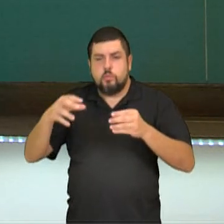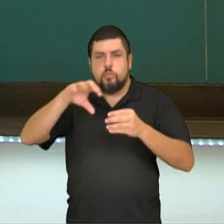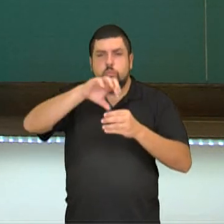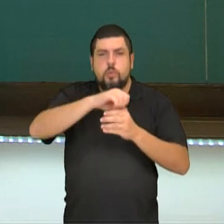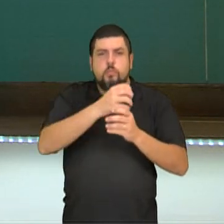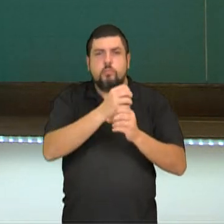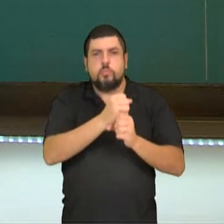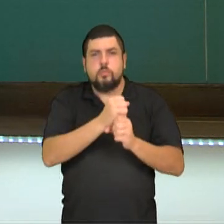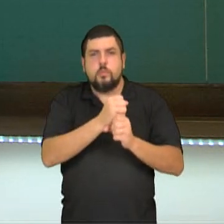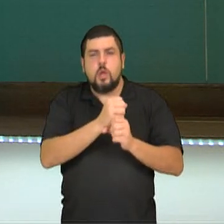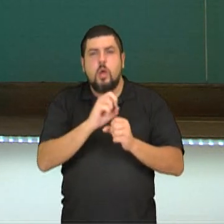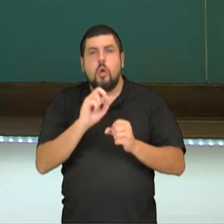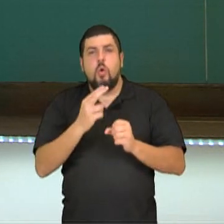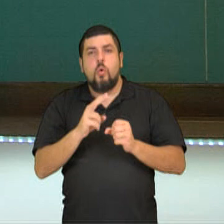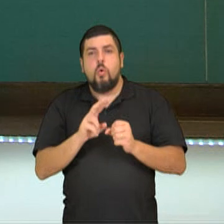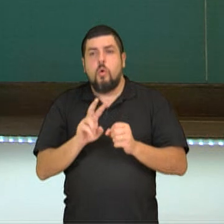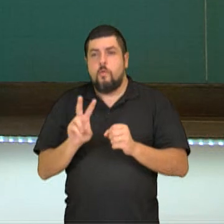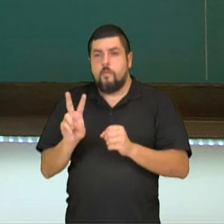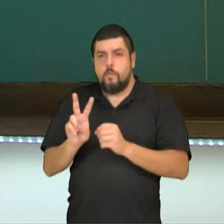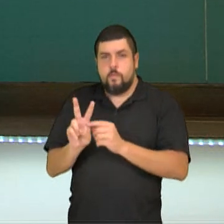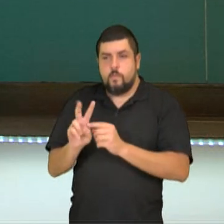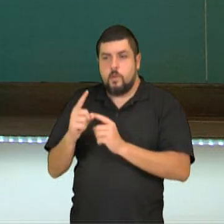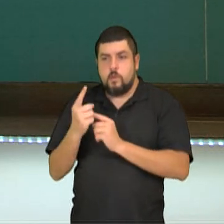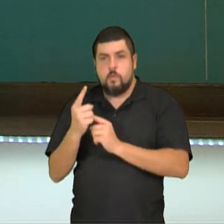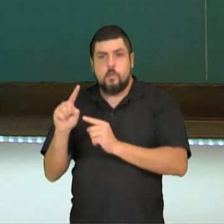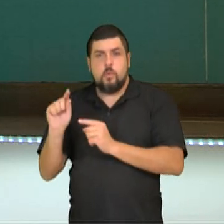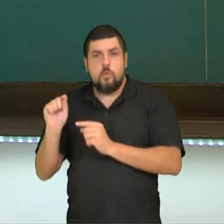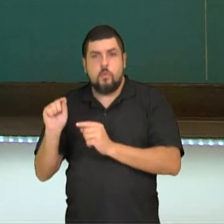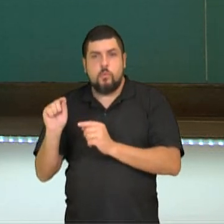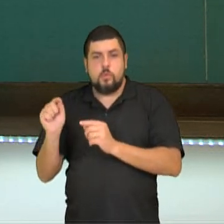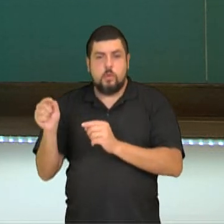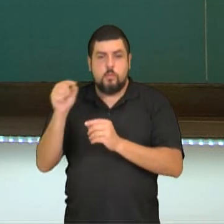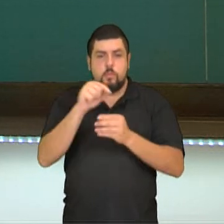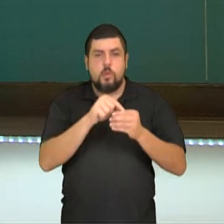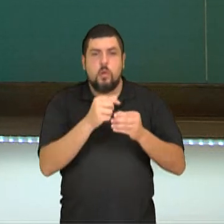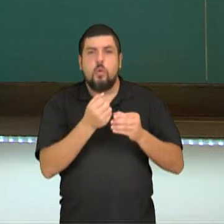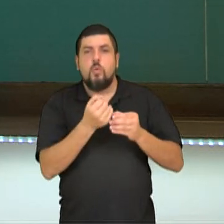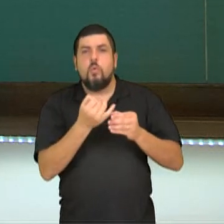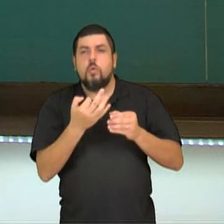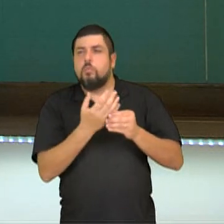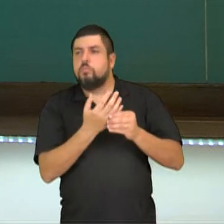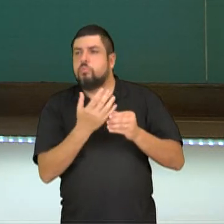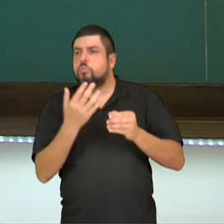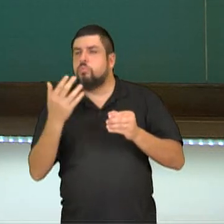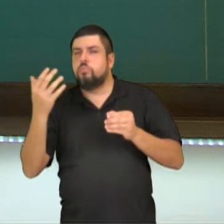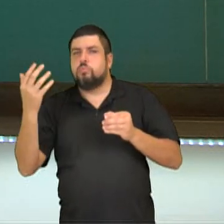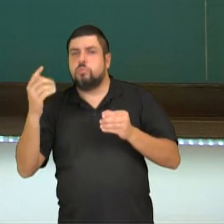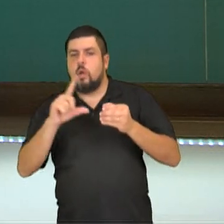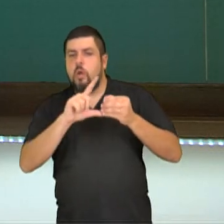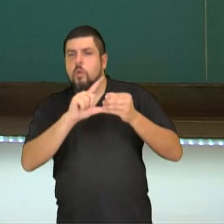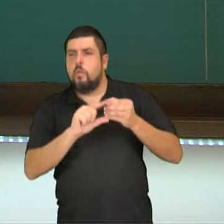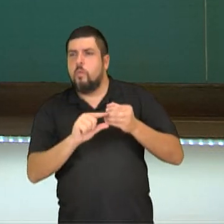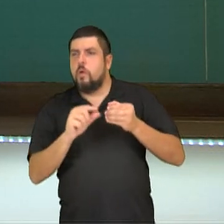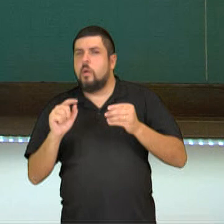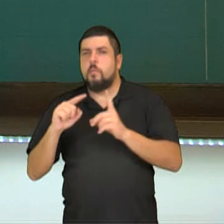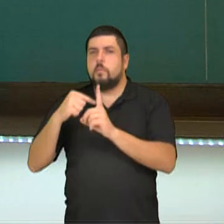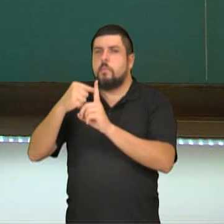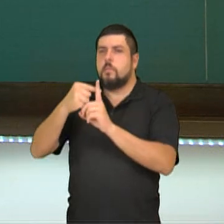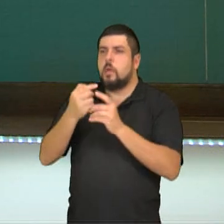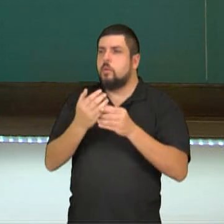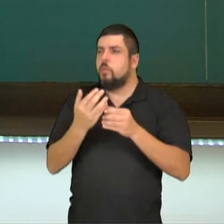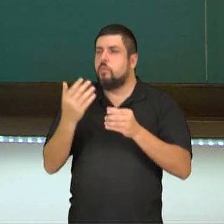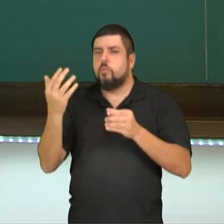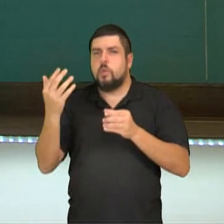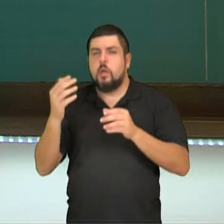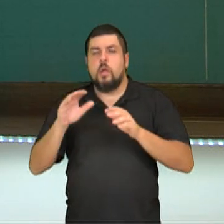inicial vai ser a subtração do volume evaporado. Dependendo da situação e do exercício, ele pode te dizer que ele pegou